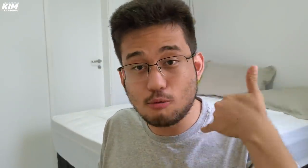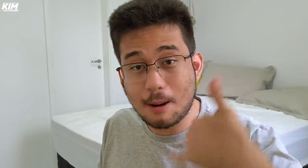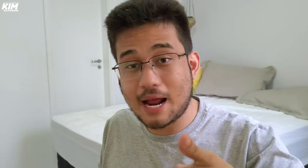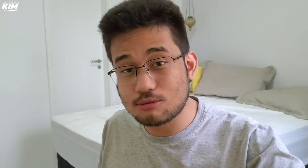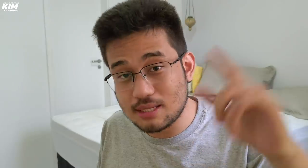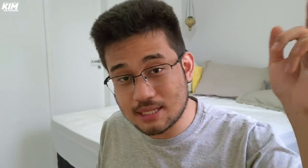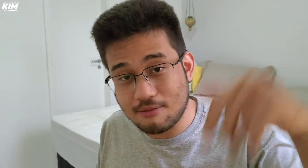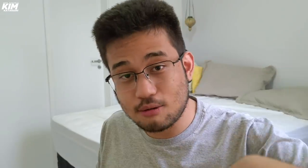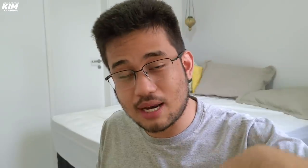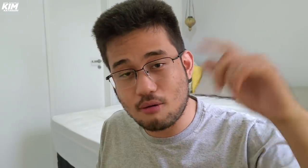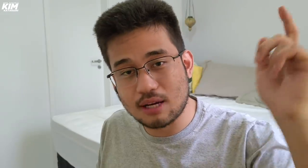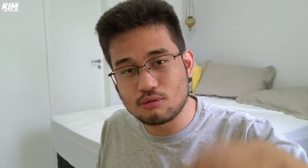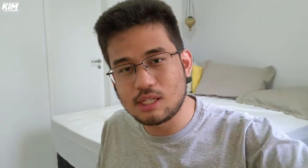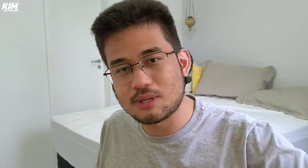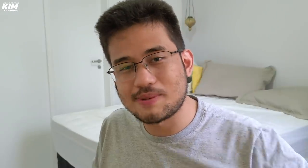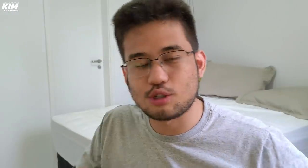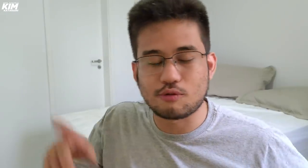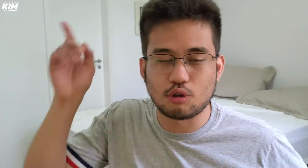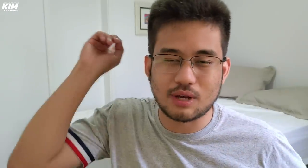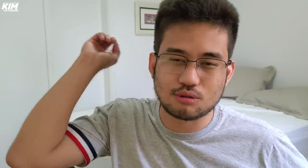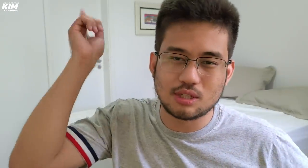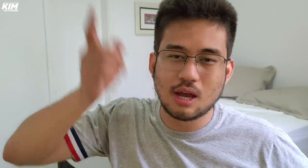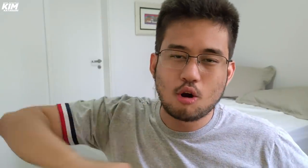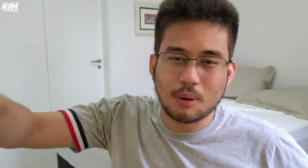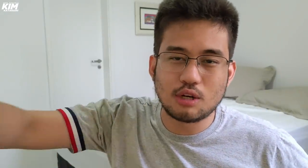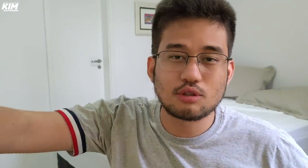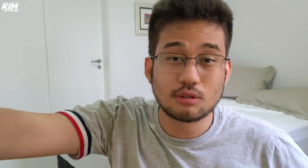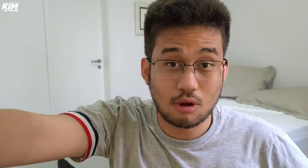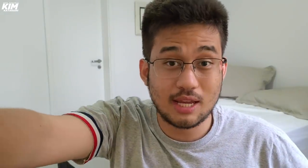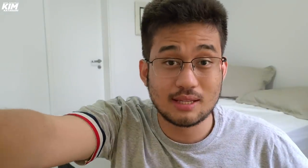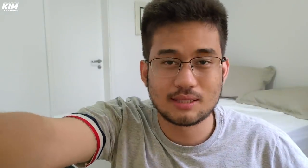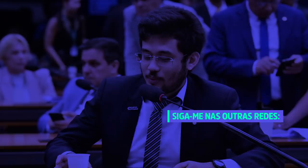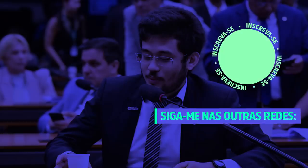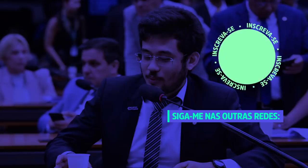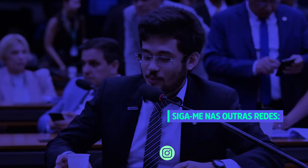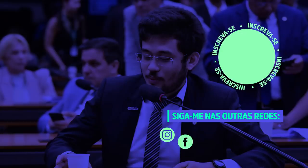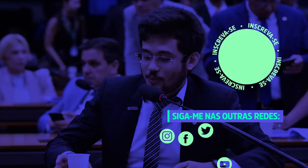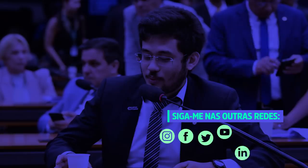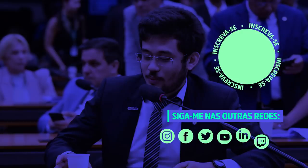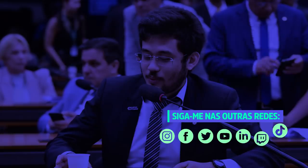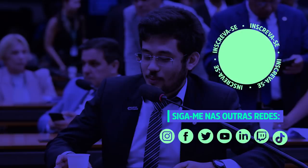e um abraço aí. Se inscreve aí no canal, clica no sininho pra receber notificações. Compartilha o vídeo com seus coleguinhas.